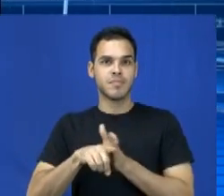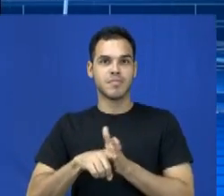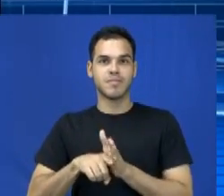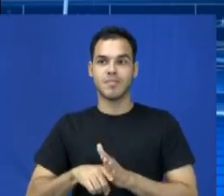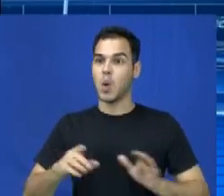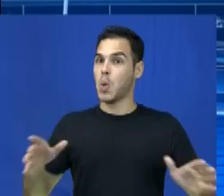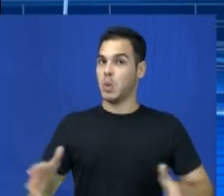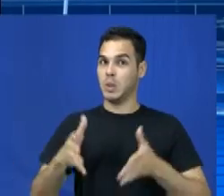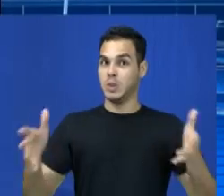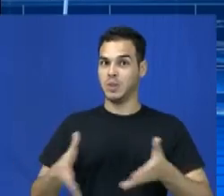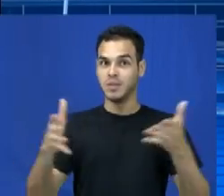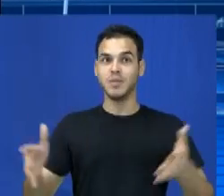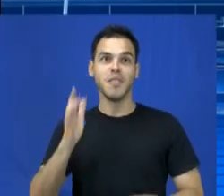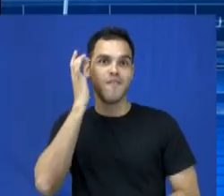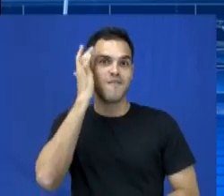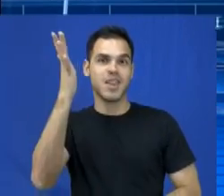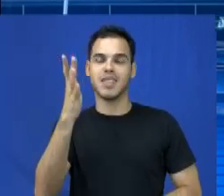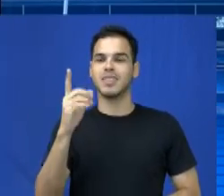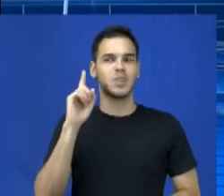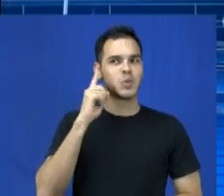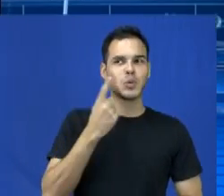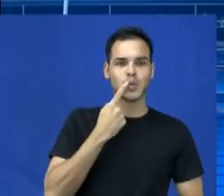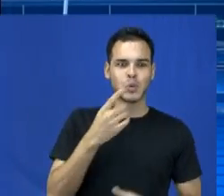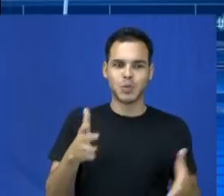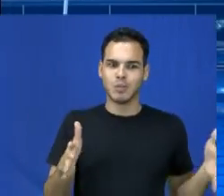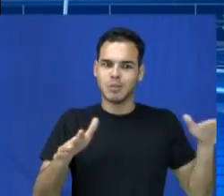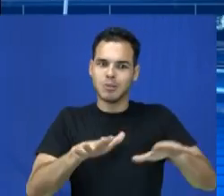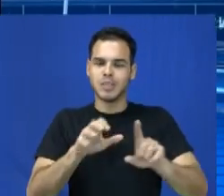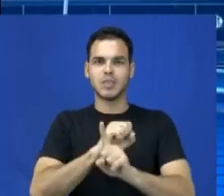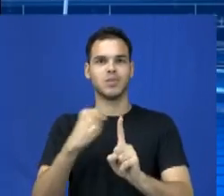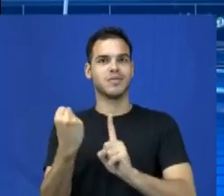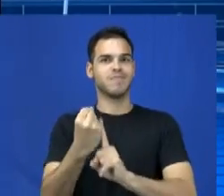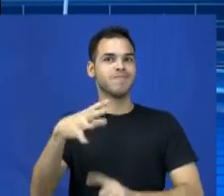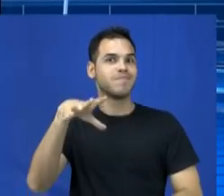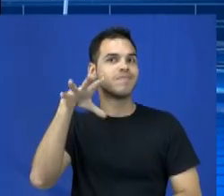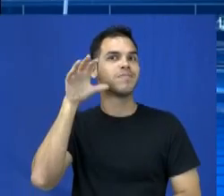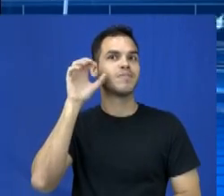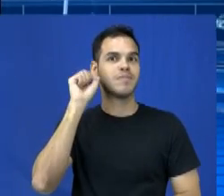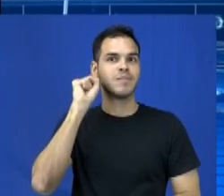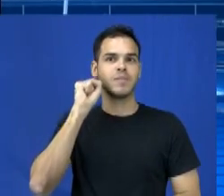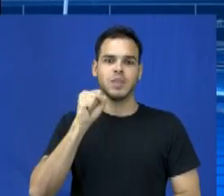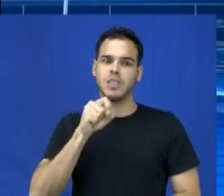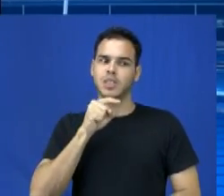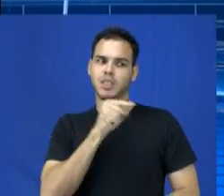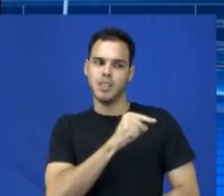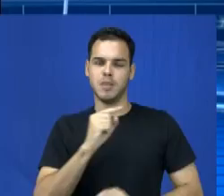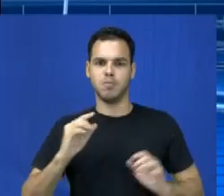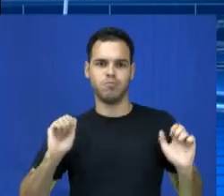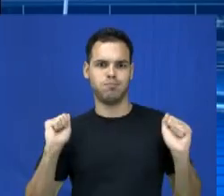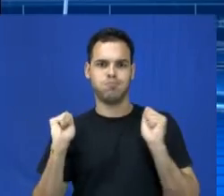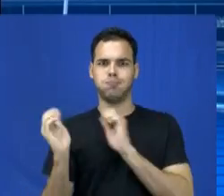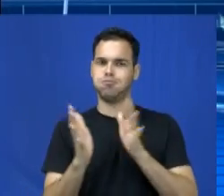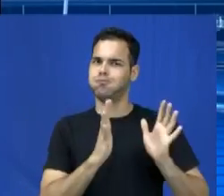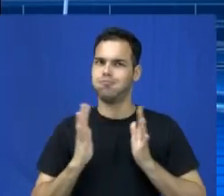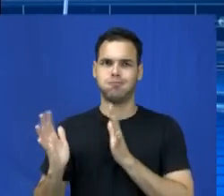para facilitar a inclusão do aluno surdo em uma sociedade ouvinte, ajudando esse aluno a ter domínio sobre a língua brasileira de